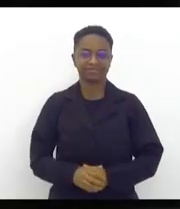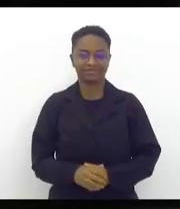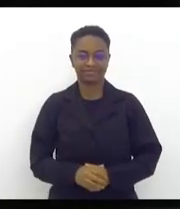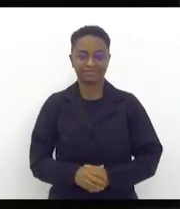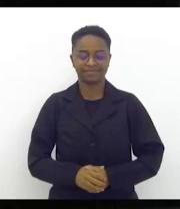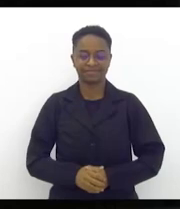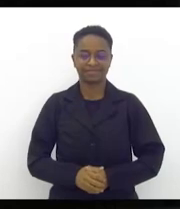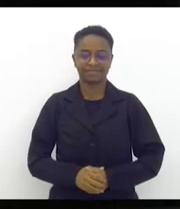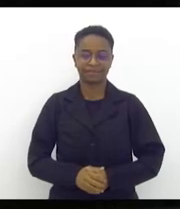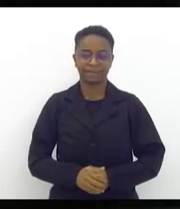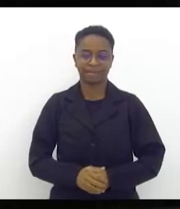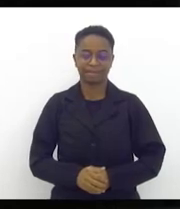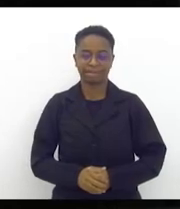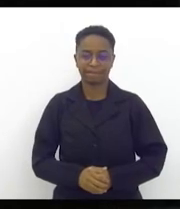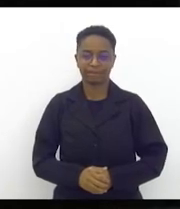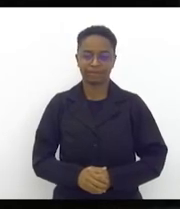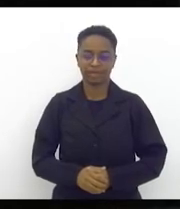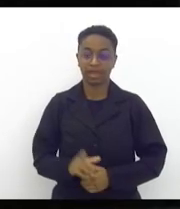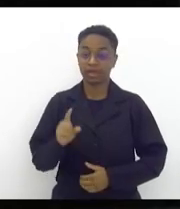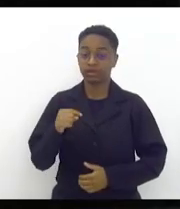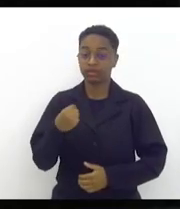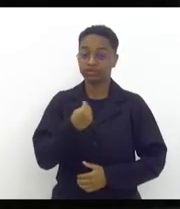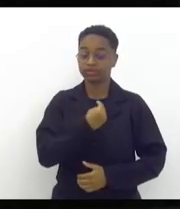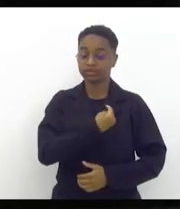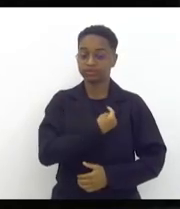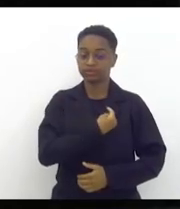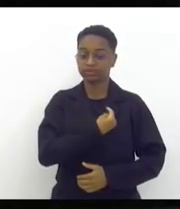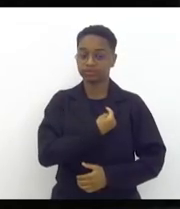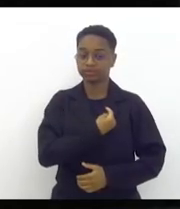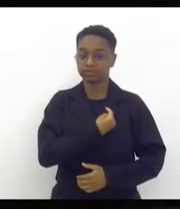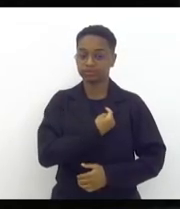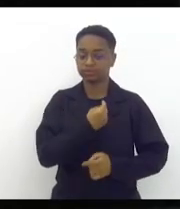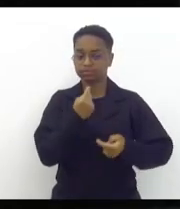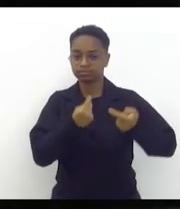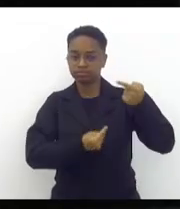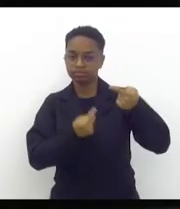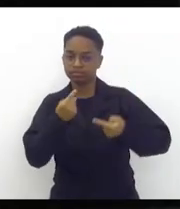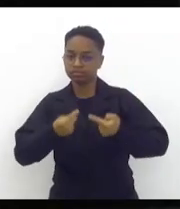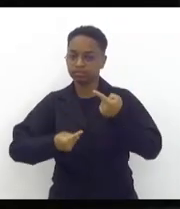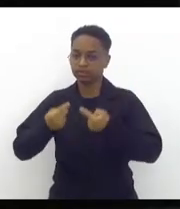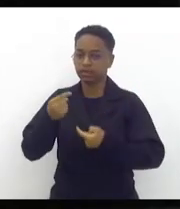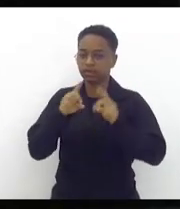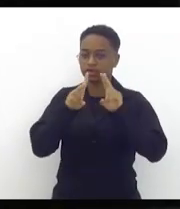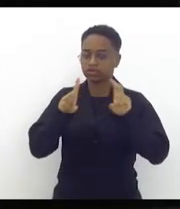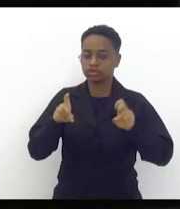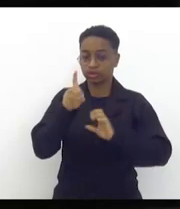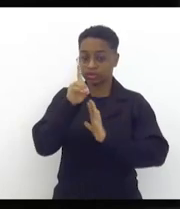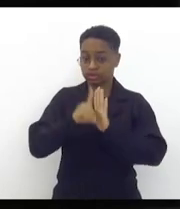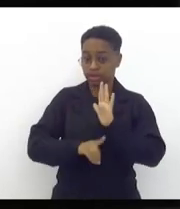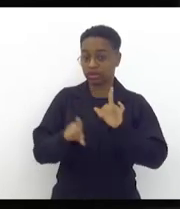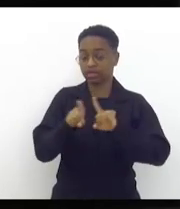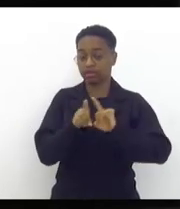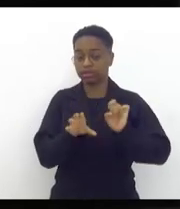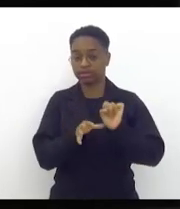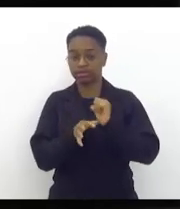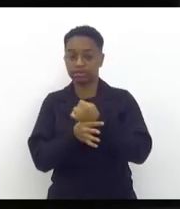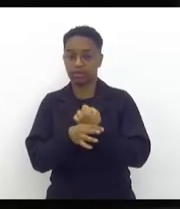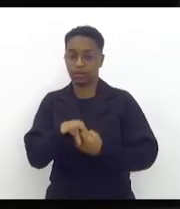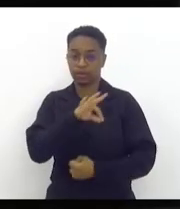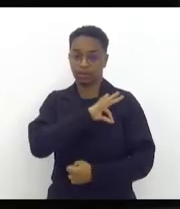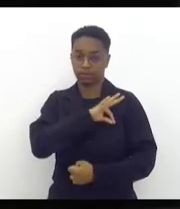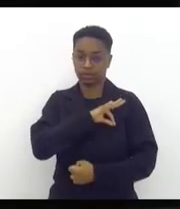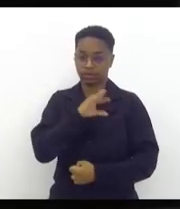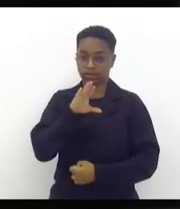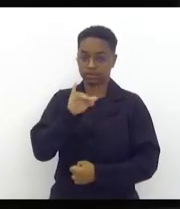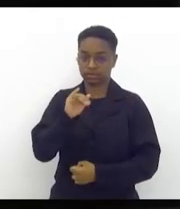nós estabelecemos um debate sobre direitos e garantias dos policiais